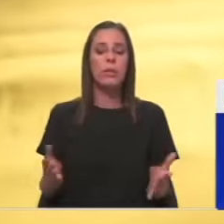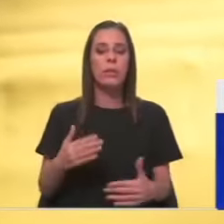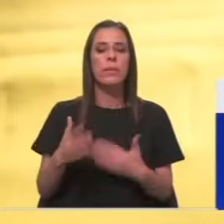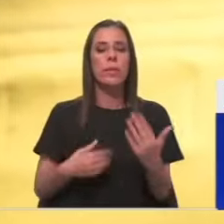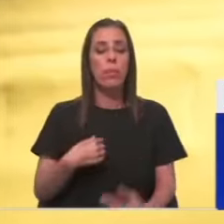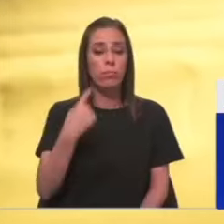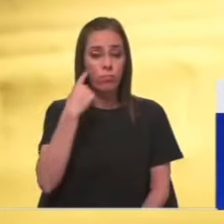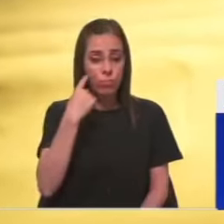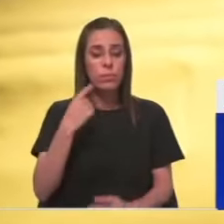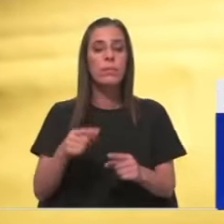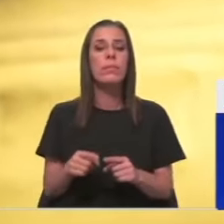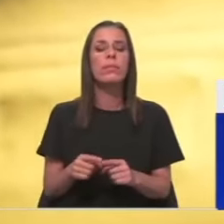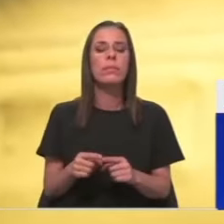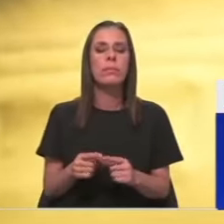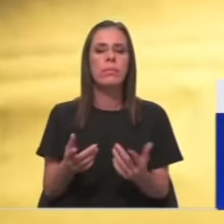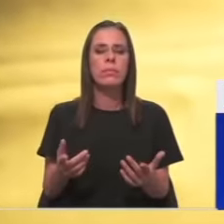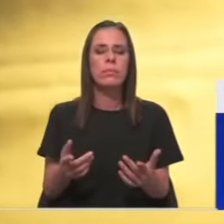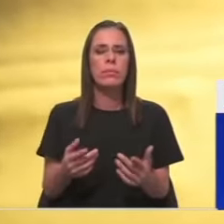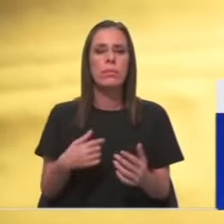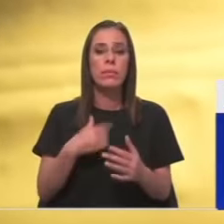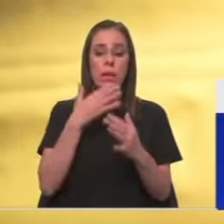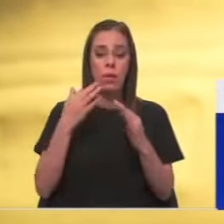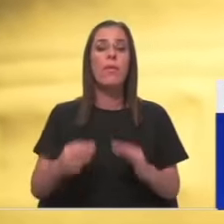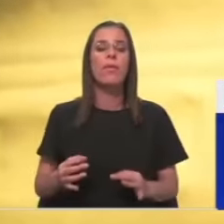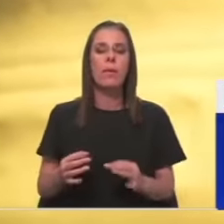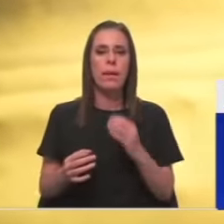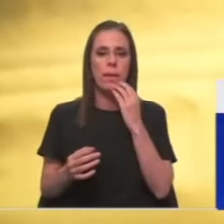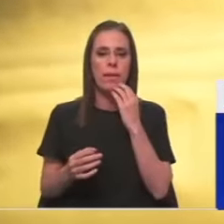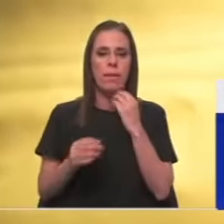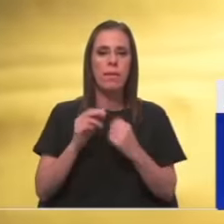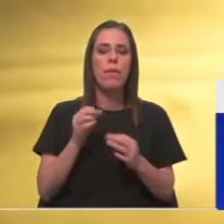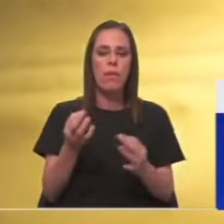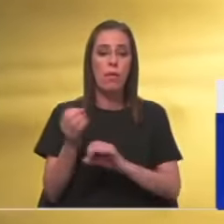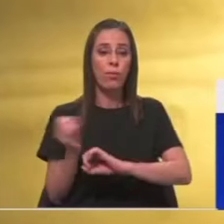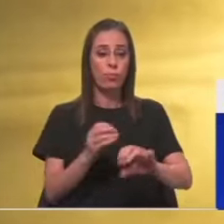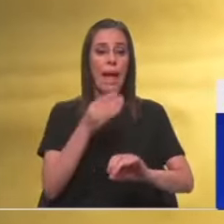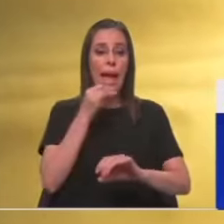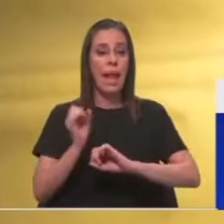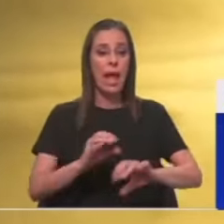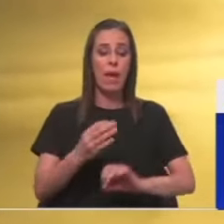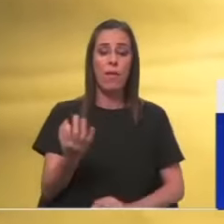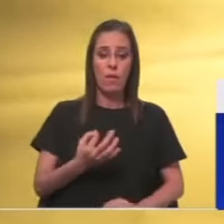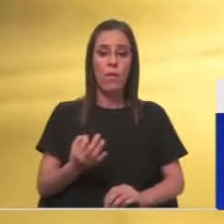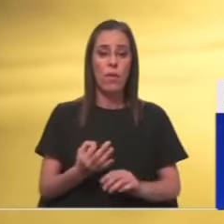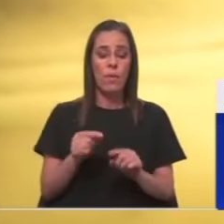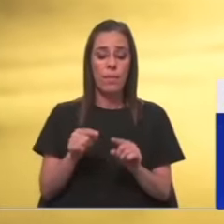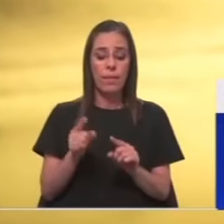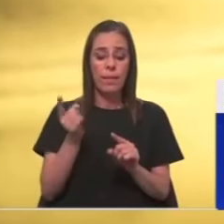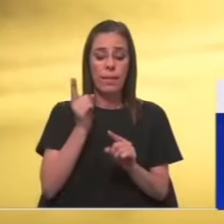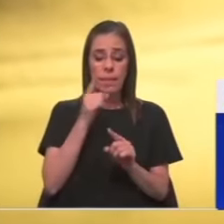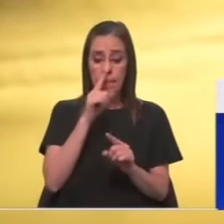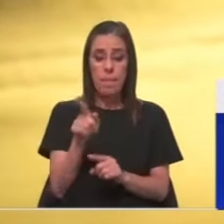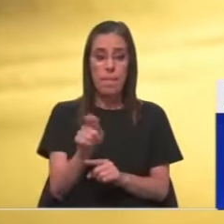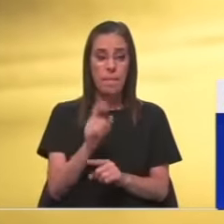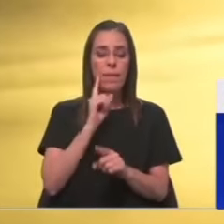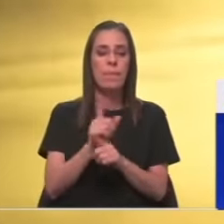vim ver que ele no fui confirmar e realmente ele teve lá a carregar e nesse nesse nesse mês